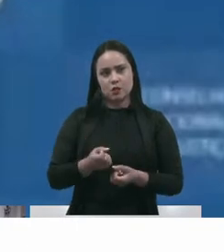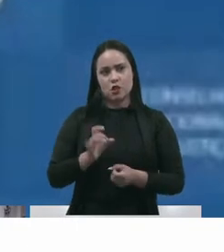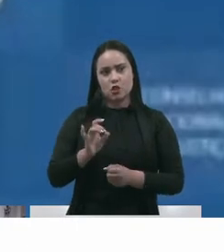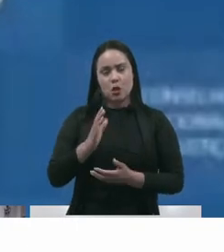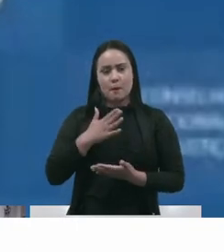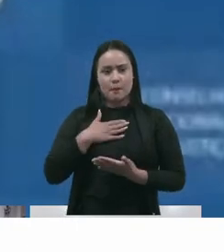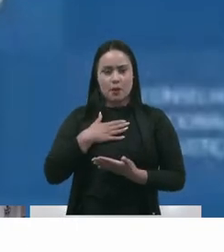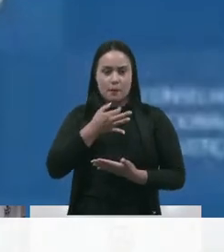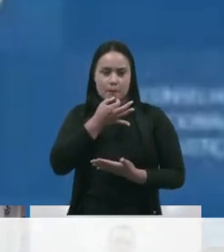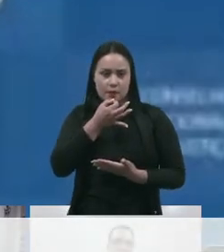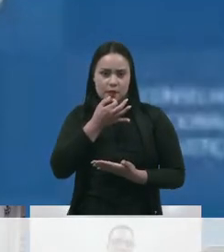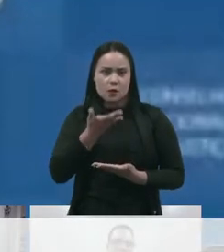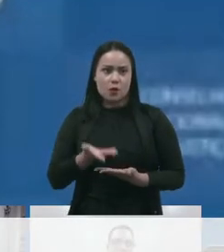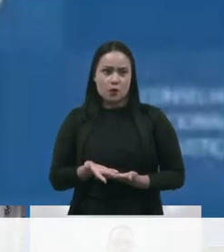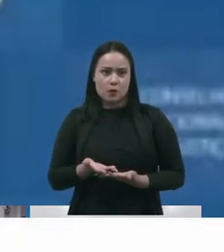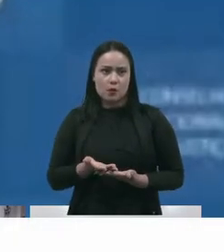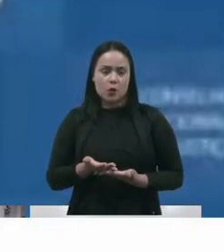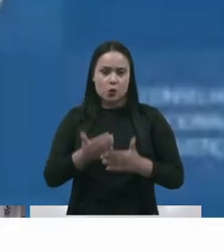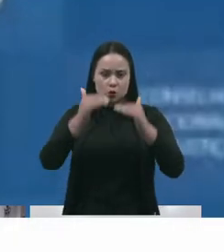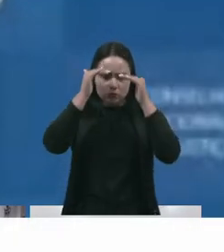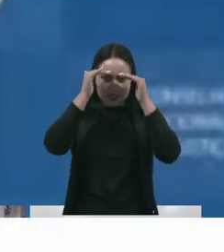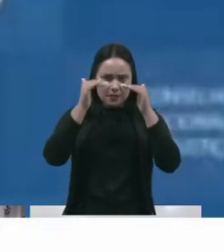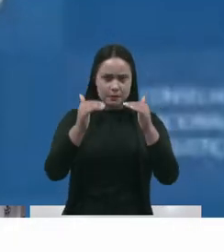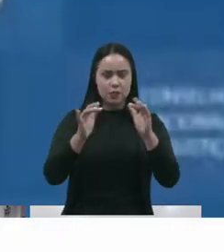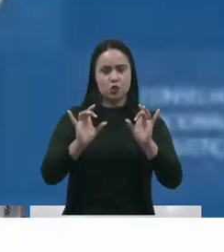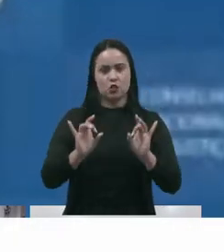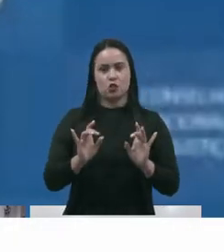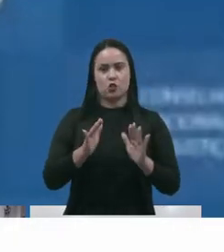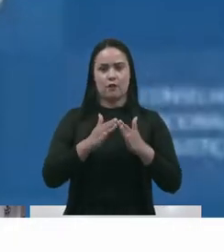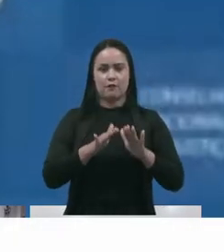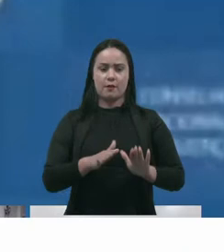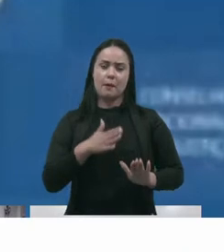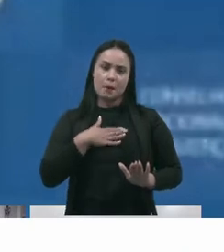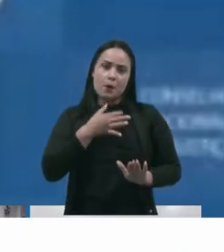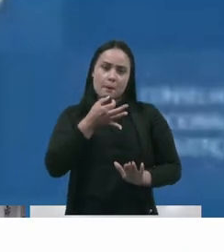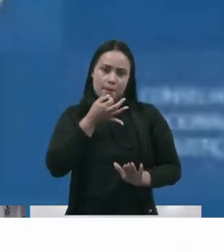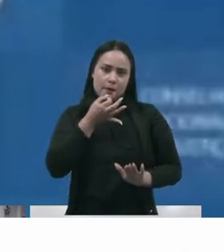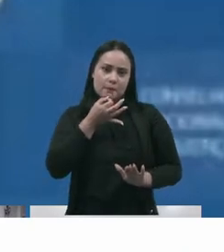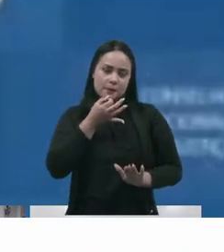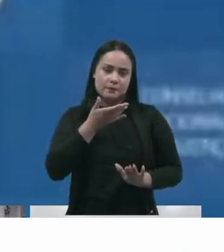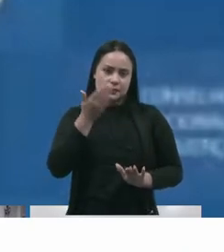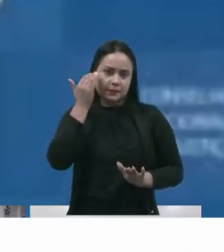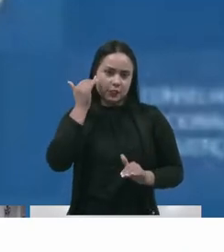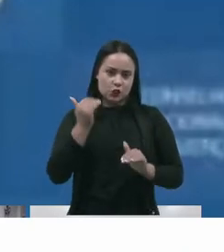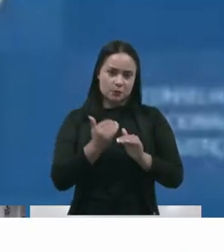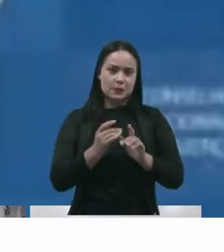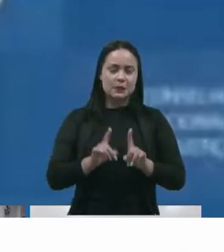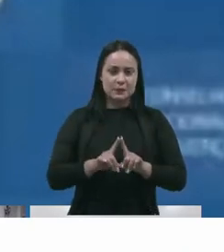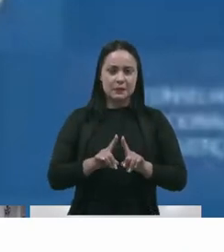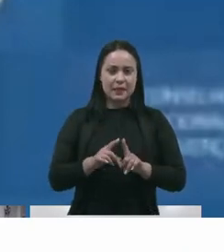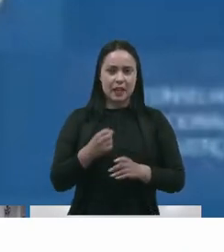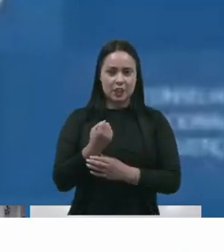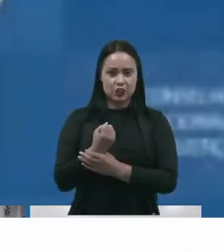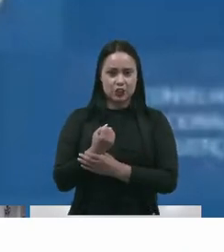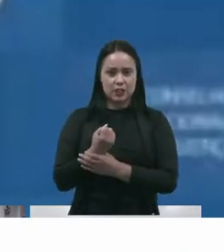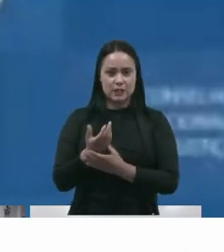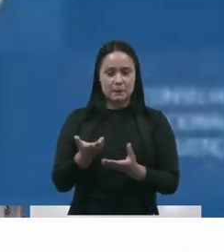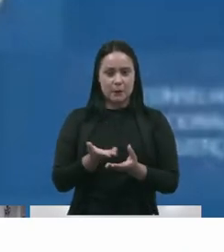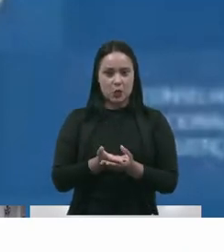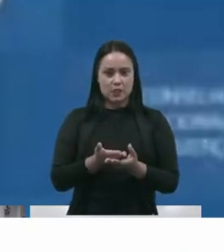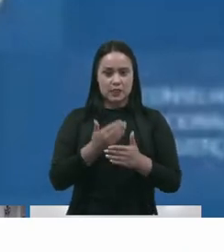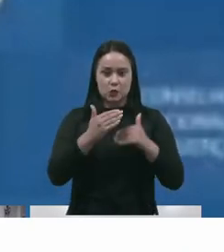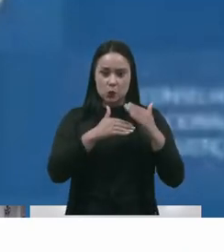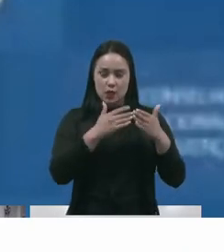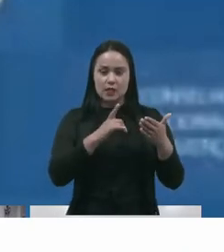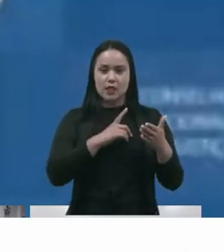posicionamento, presidente, peço com todo respeito, é só para afirmar também meu posicionamento e meu entendimento. Eu acho que garantias processuais devem